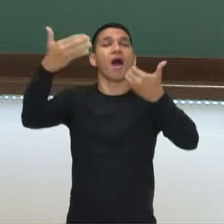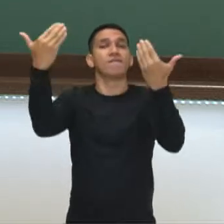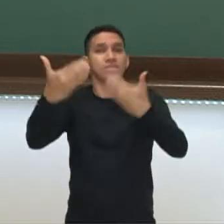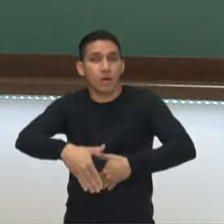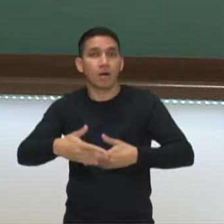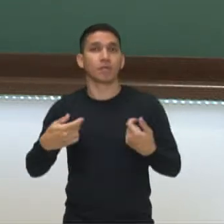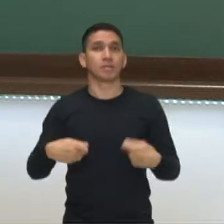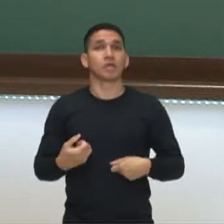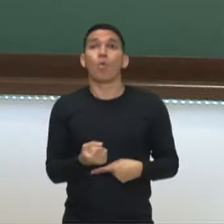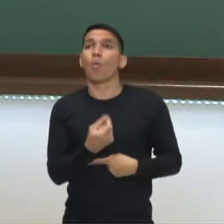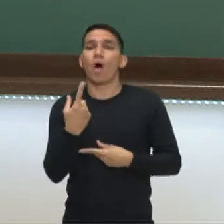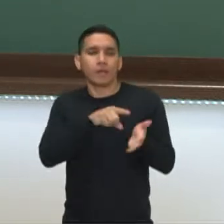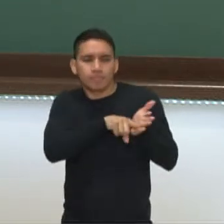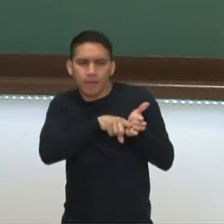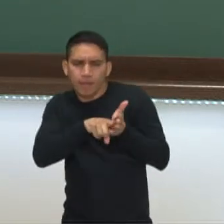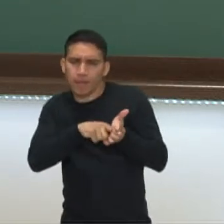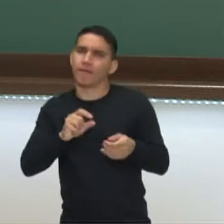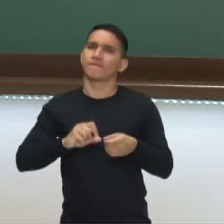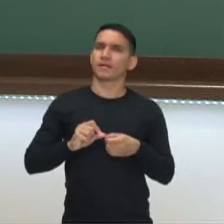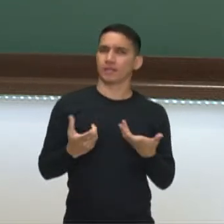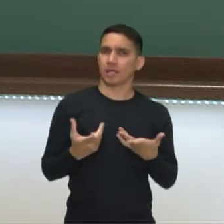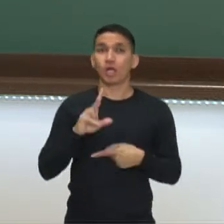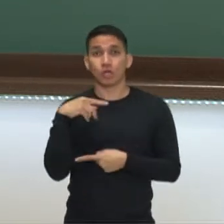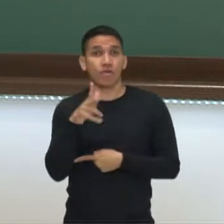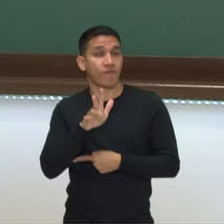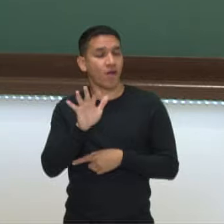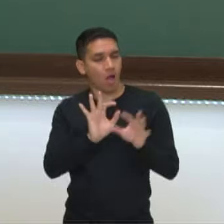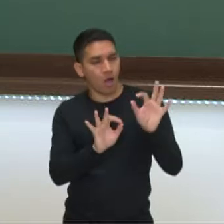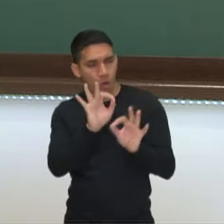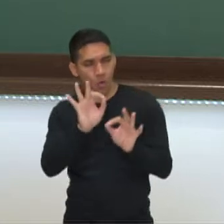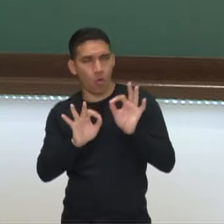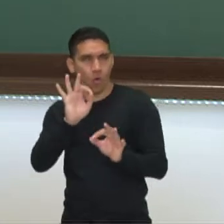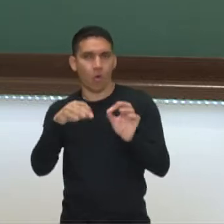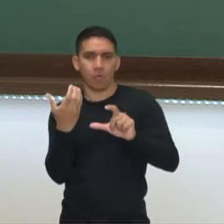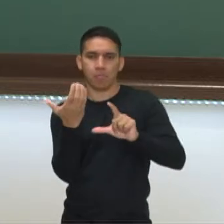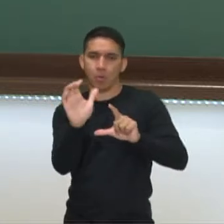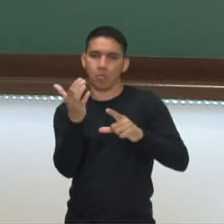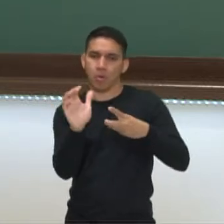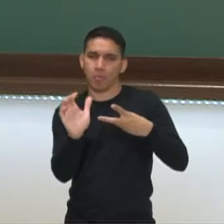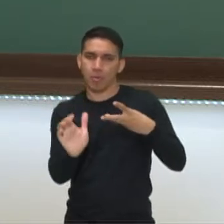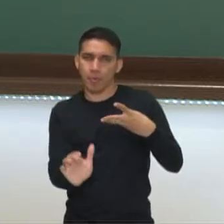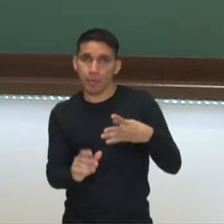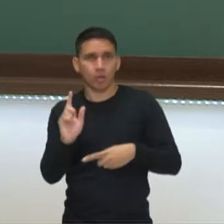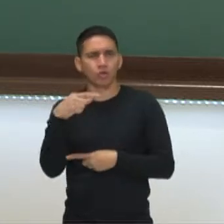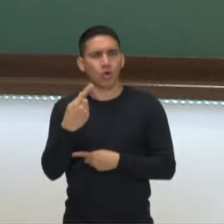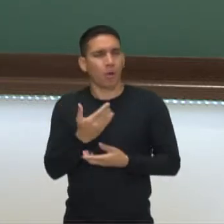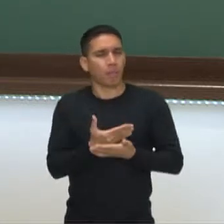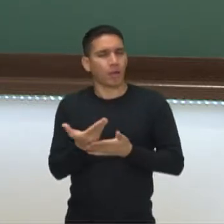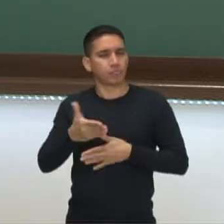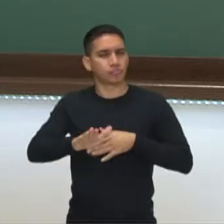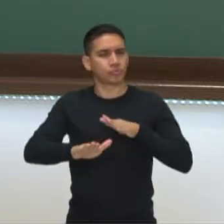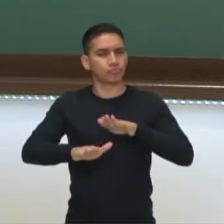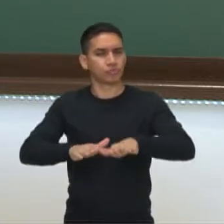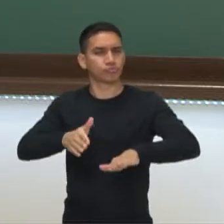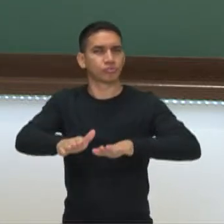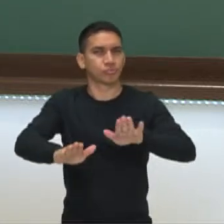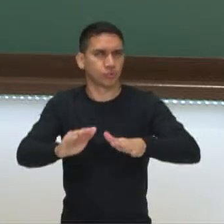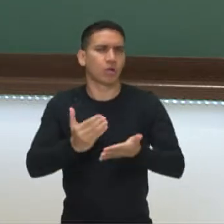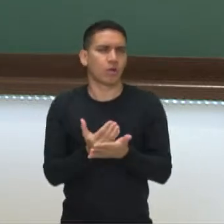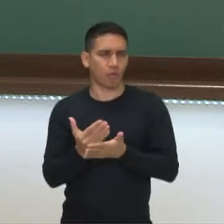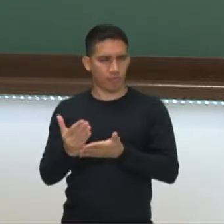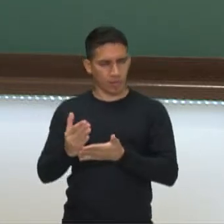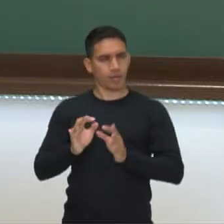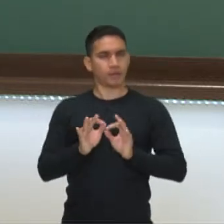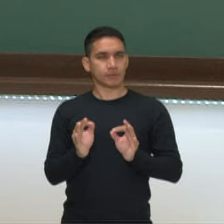eu preciso fazer. Então a gente vai organizando esse nosso cronograma, vamos começar um passo de cada vez, Organizar ele para o nosso